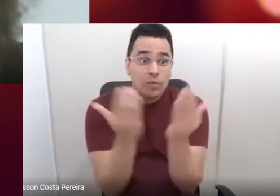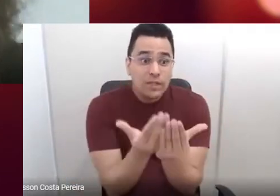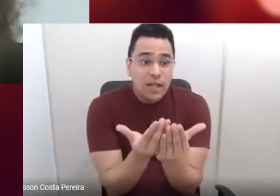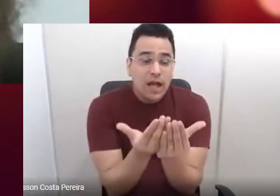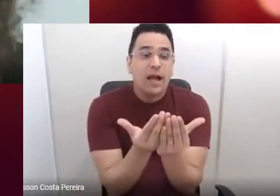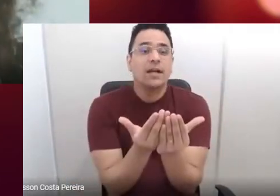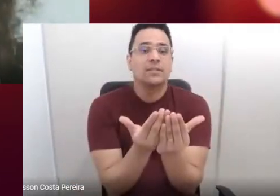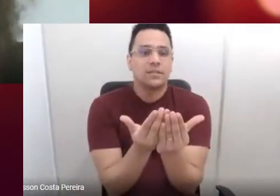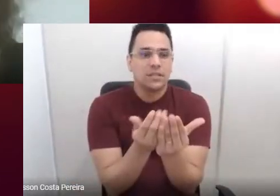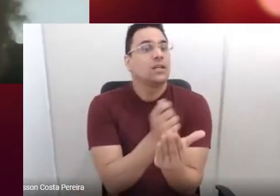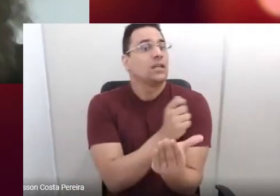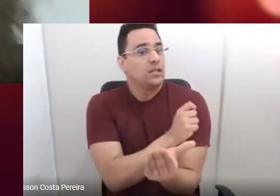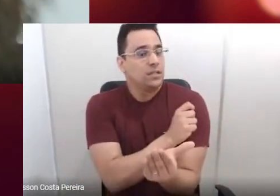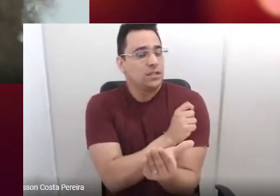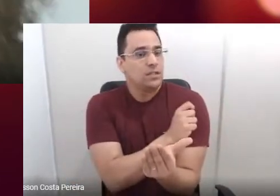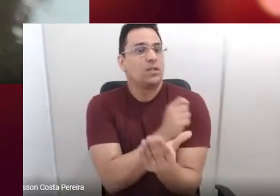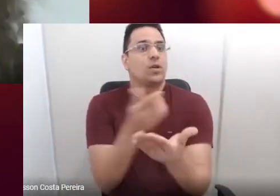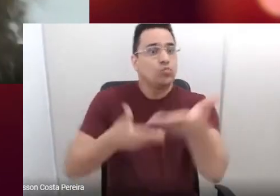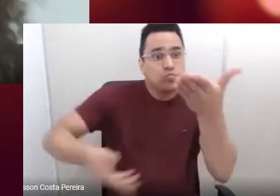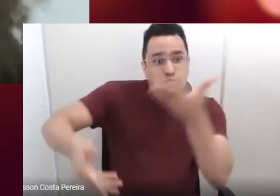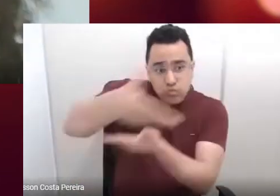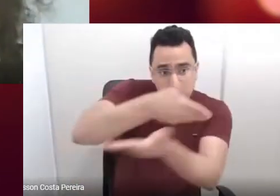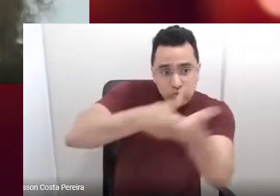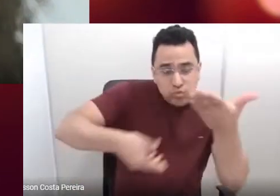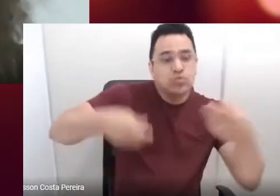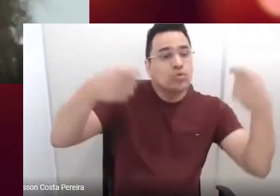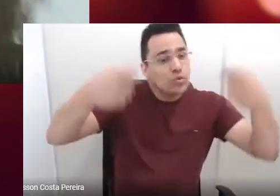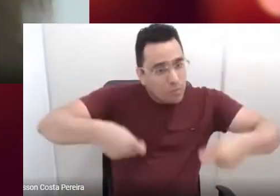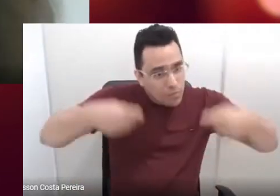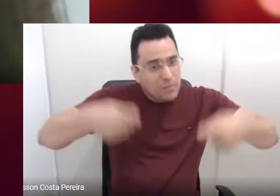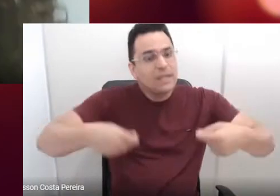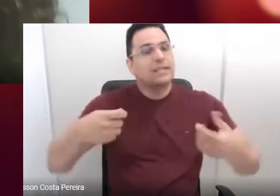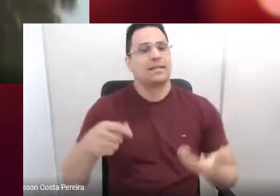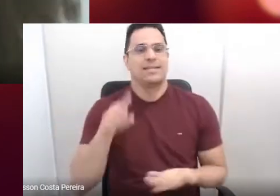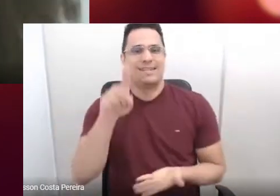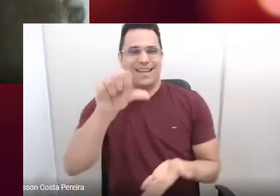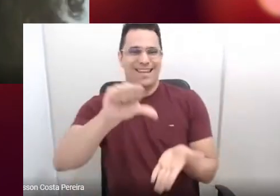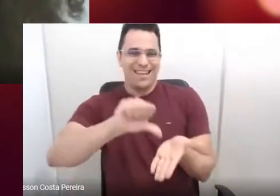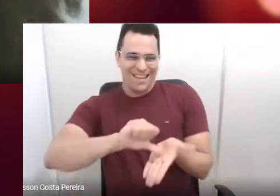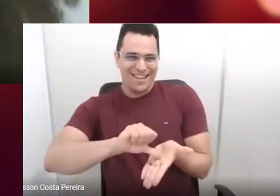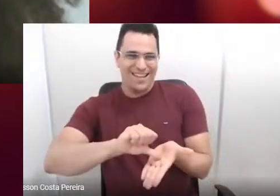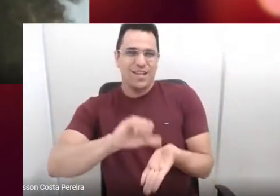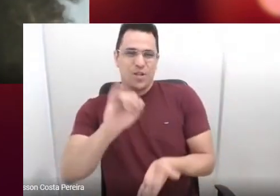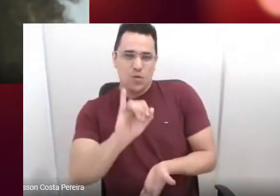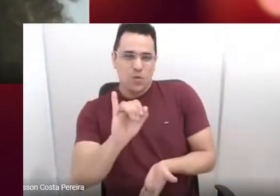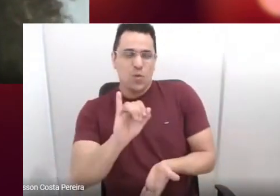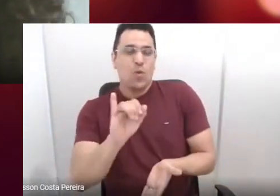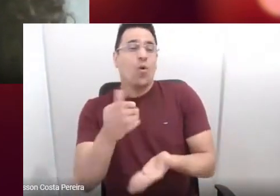comunidade acadêmica e a efetivação dos serviços nos campi dos interiores?